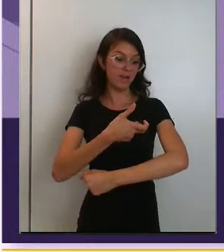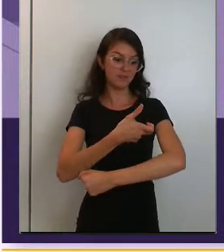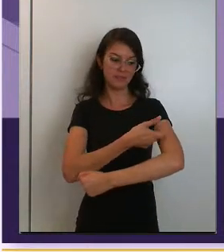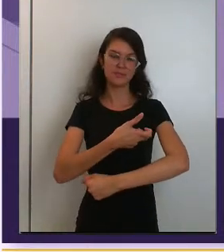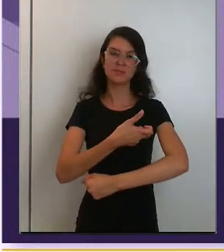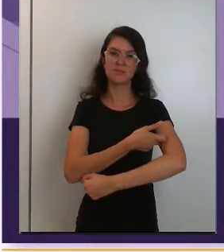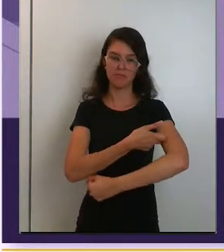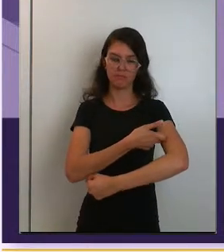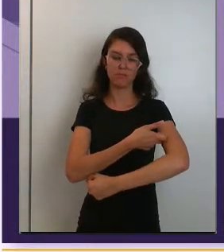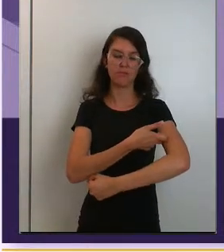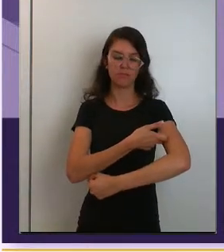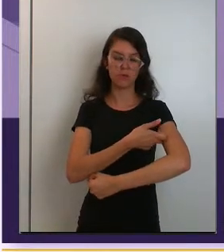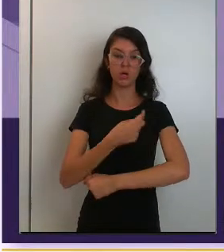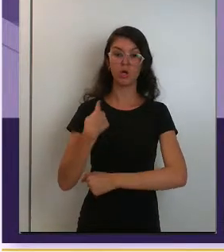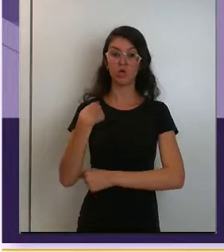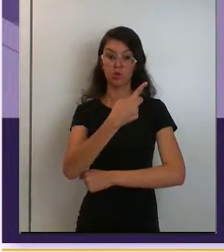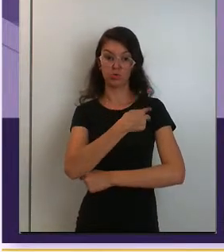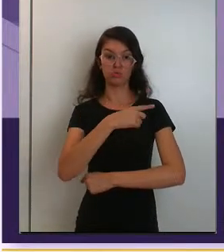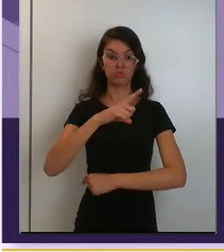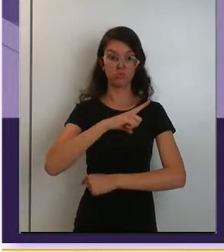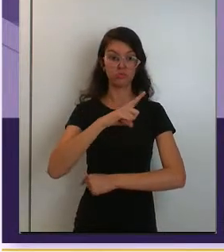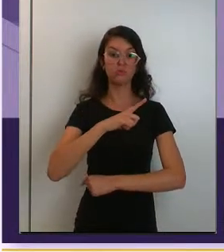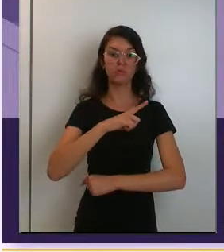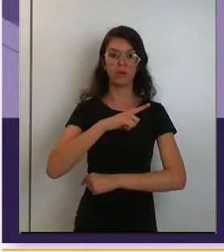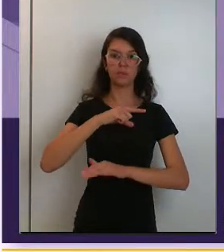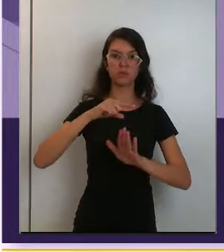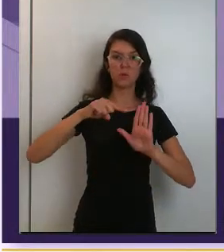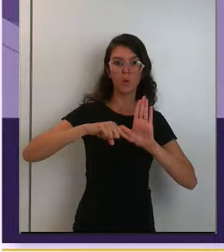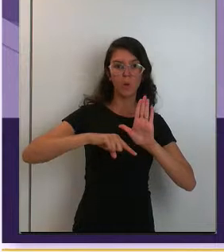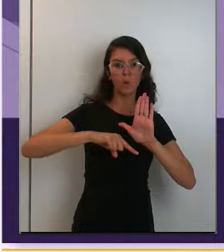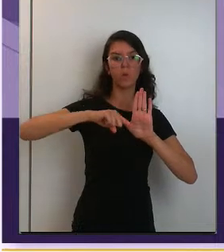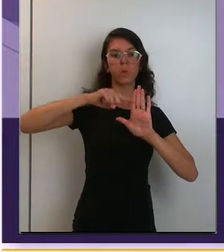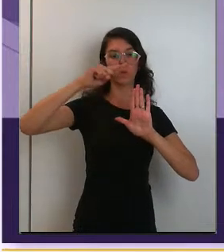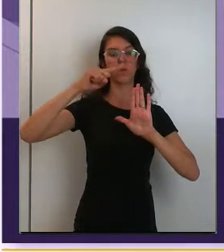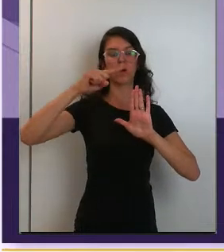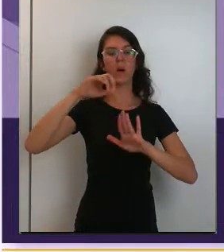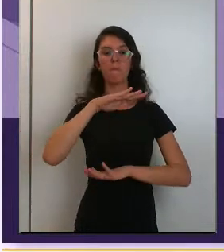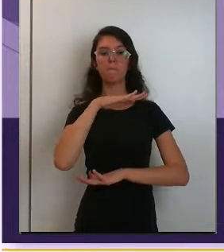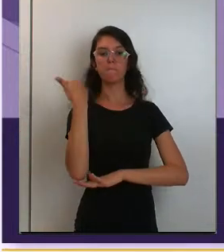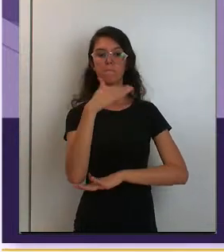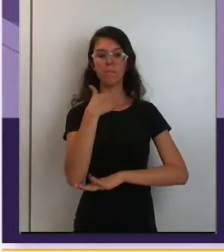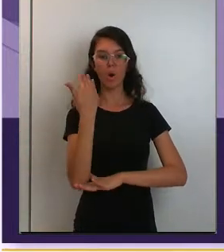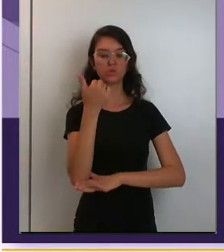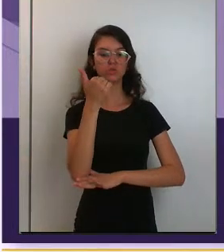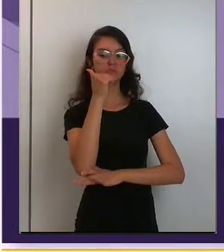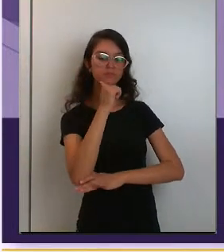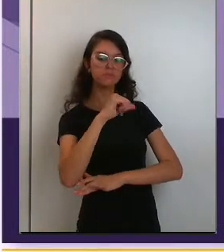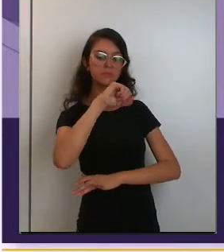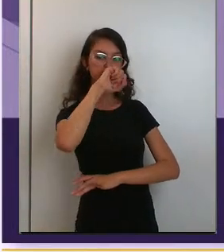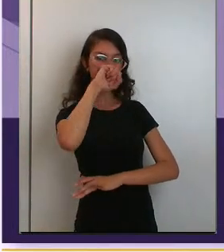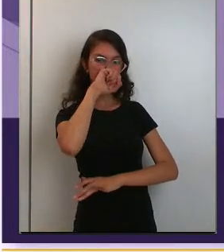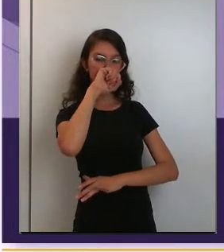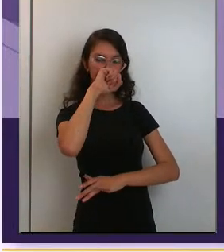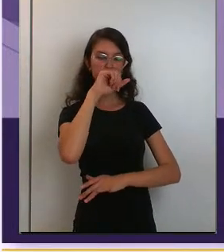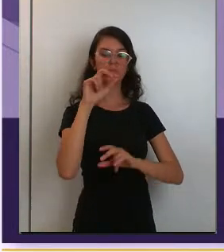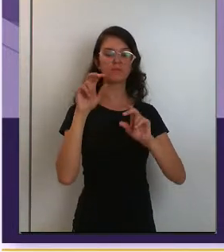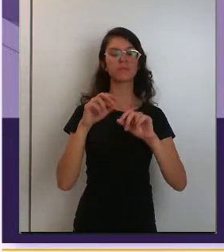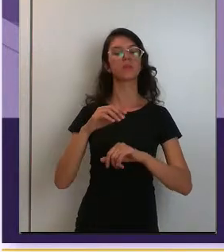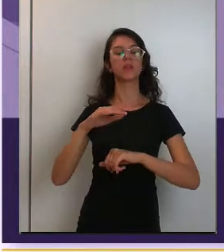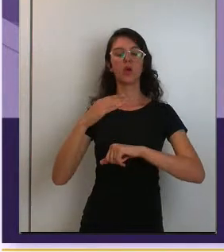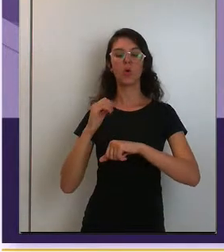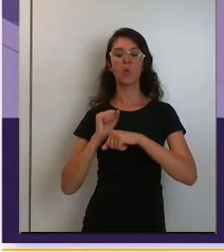nós tivemos um aumento considerável de morte materna por Covid-19, fazendo com que o